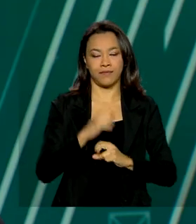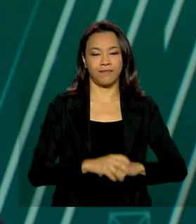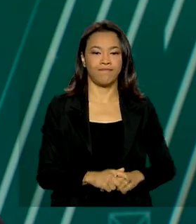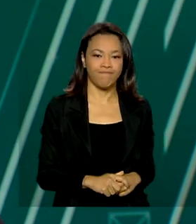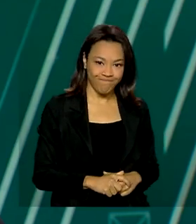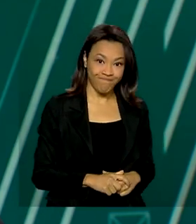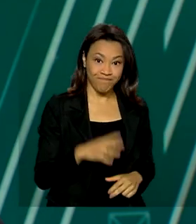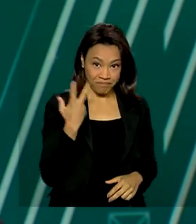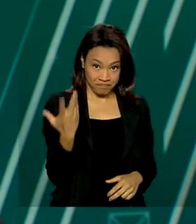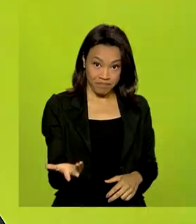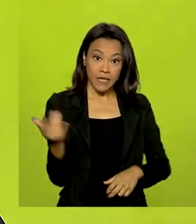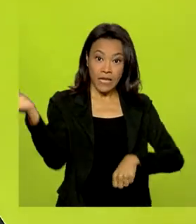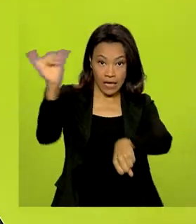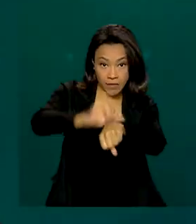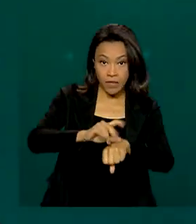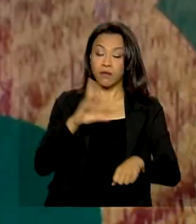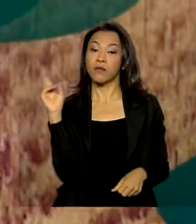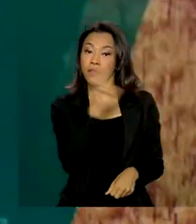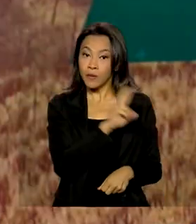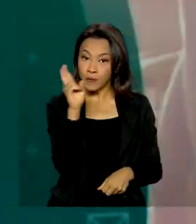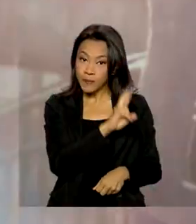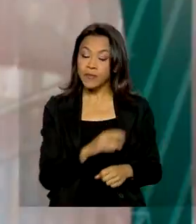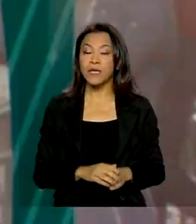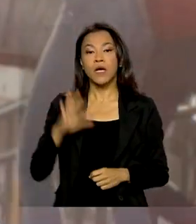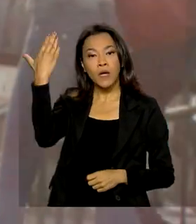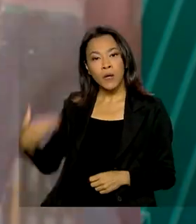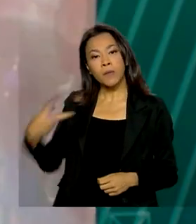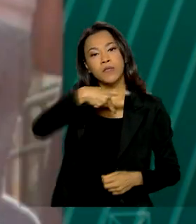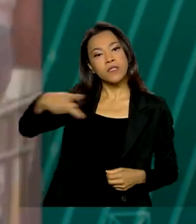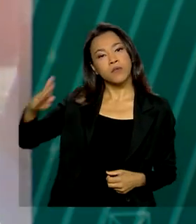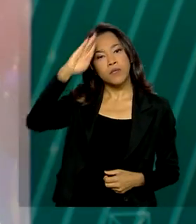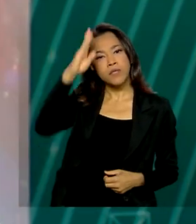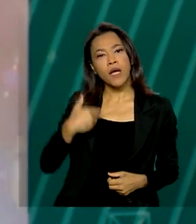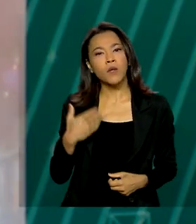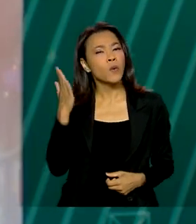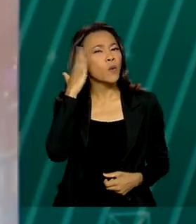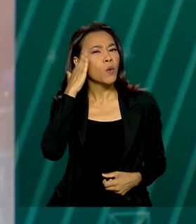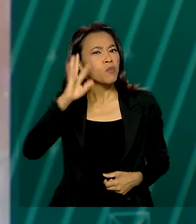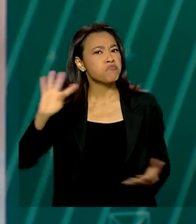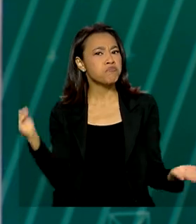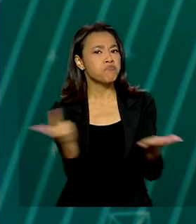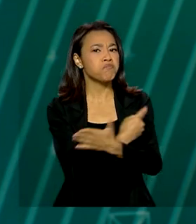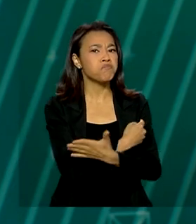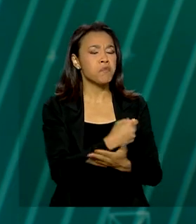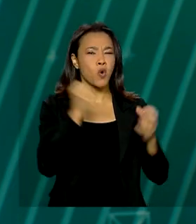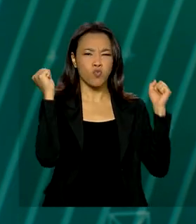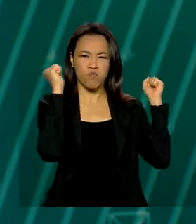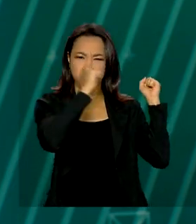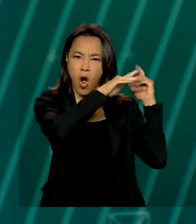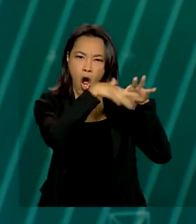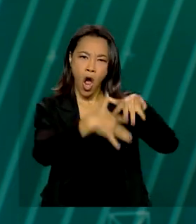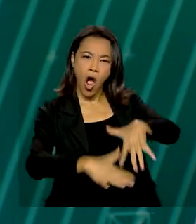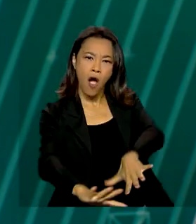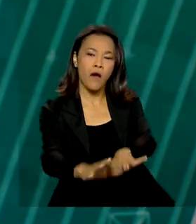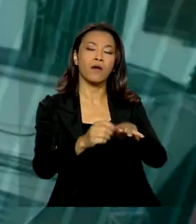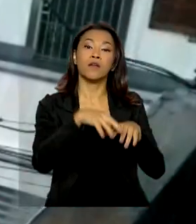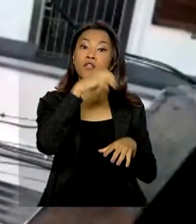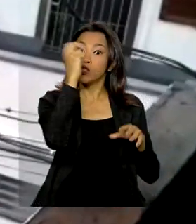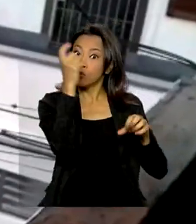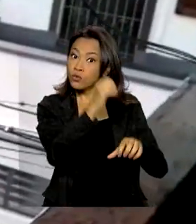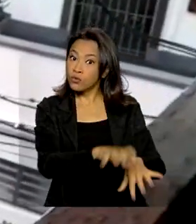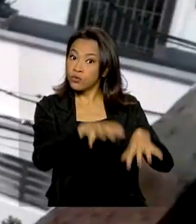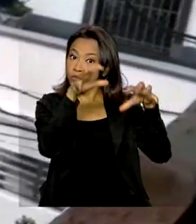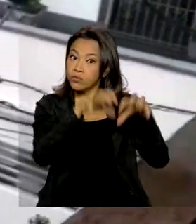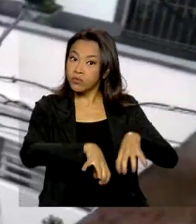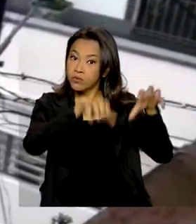e olha aí de Moscou o presidente Jair bolsonaro tomou conhecimento das fortes chuvas que atingiram Petrópolis no Rio de Janeiro